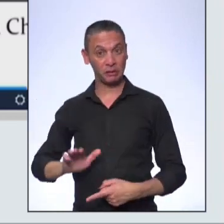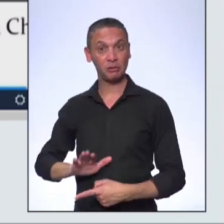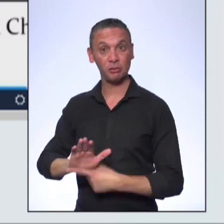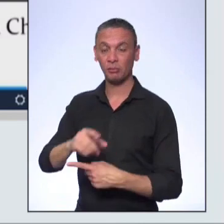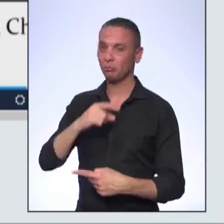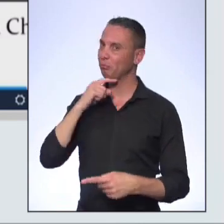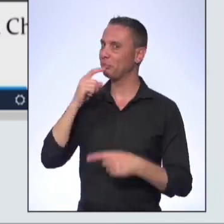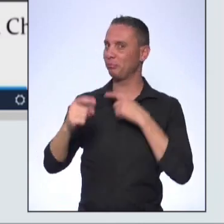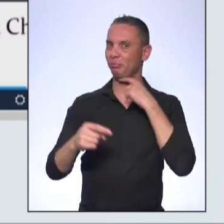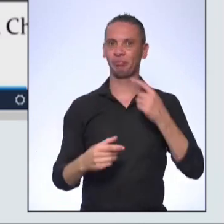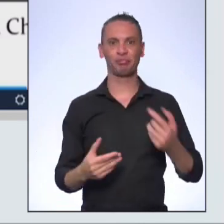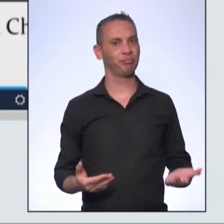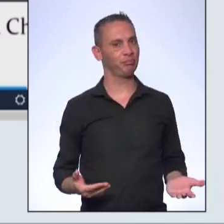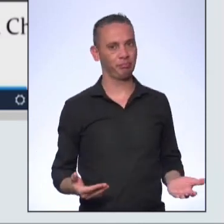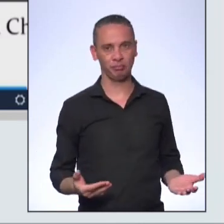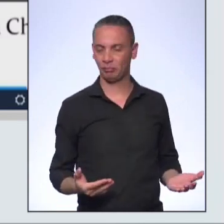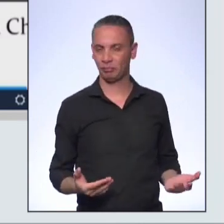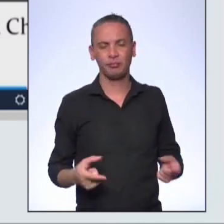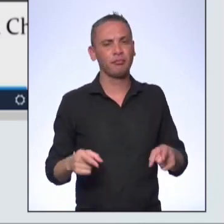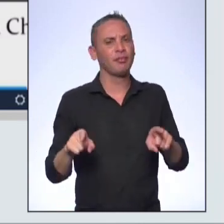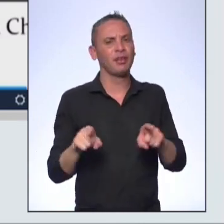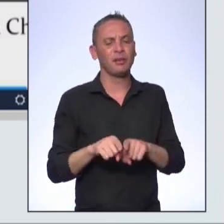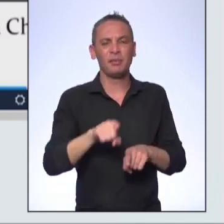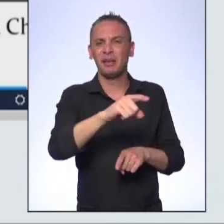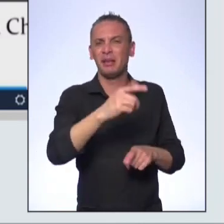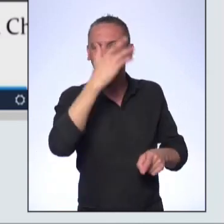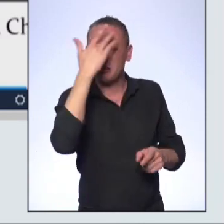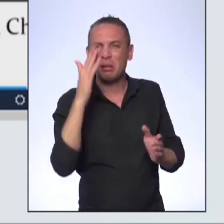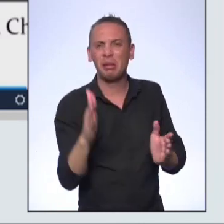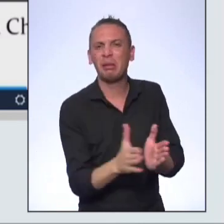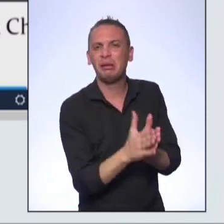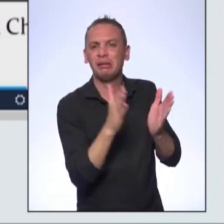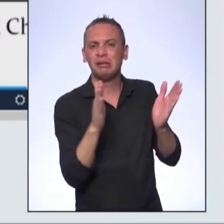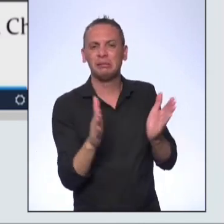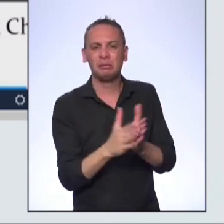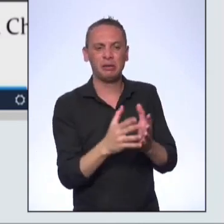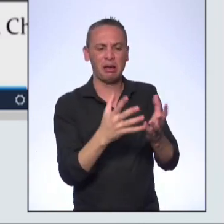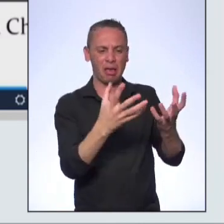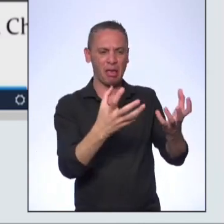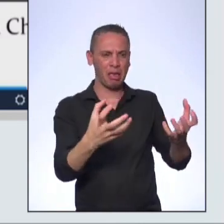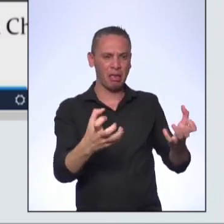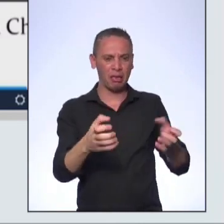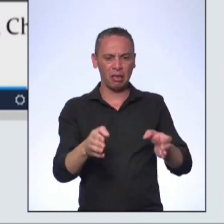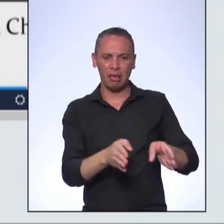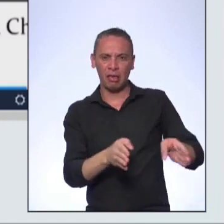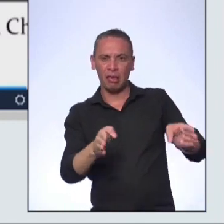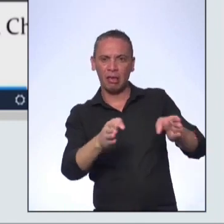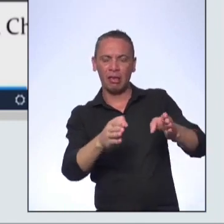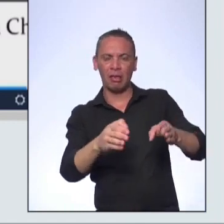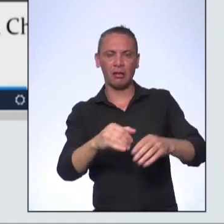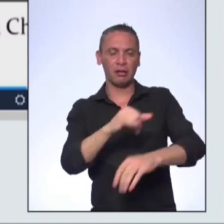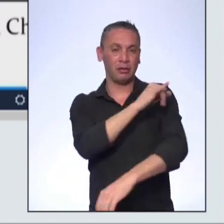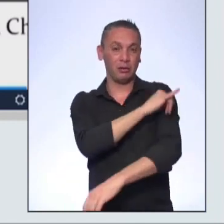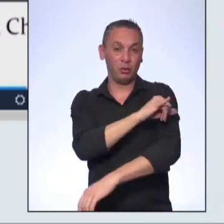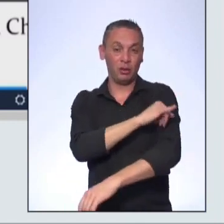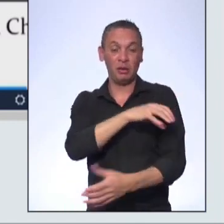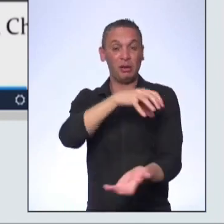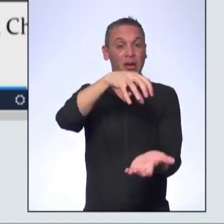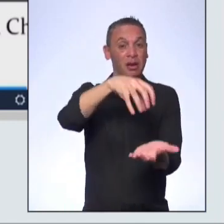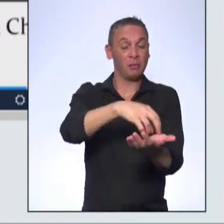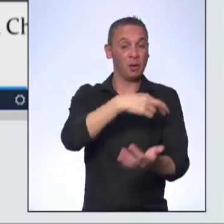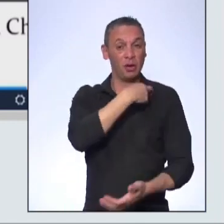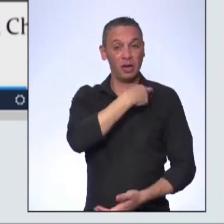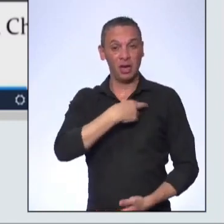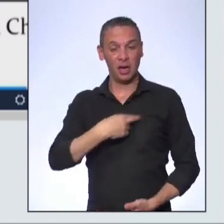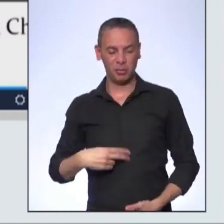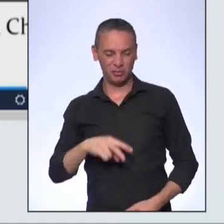Alves. Além disso, a precariedade e a degradação do ambiente urbano do Rio de Janeiro fazia da capital da República um